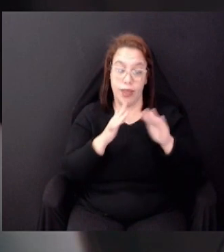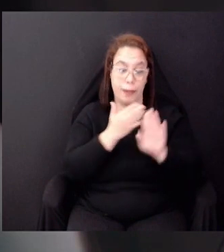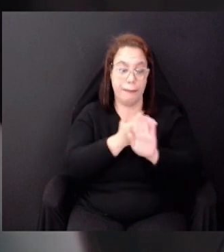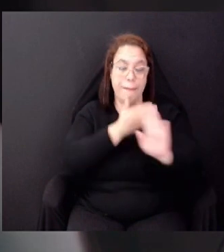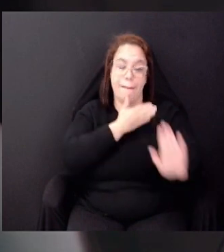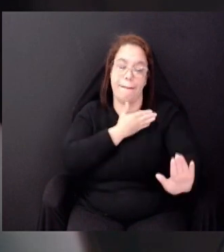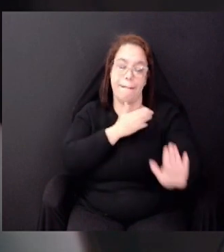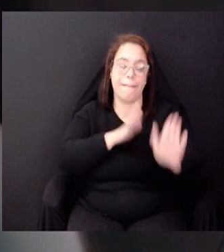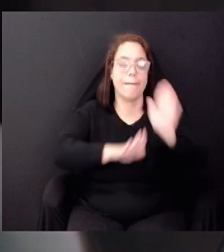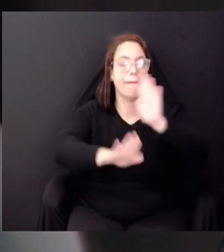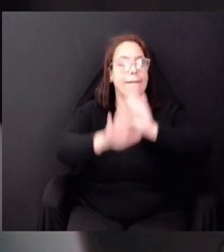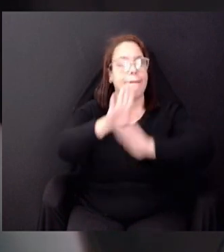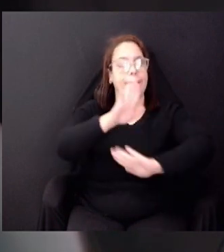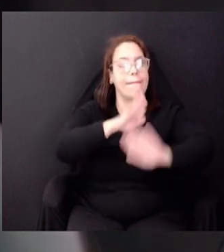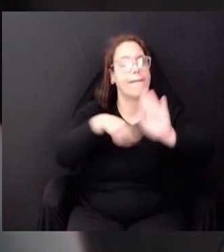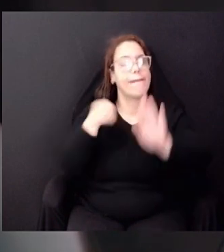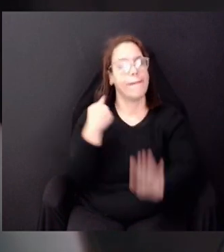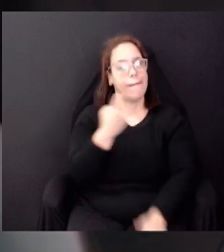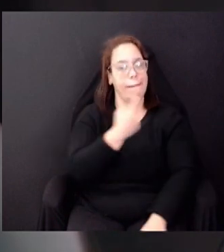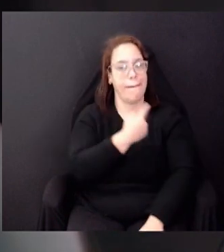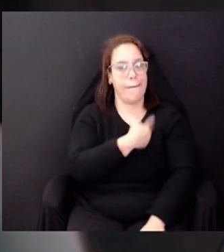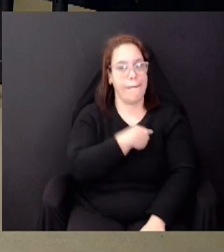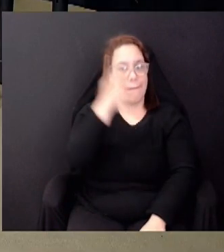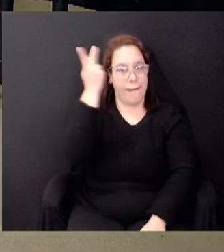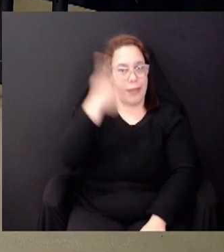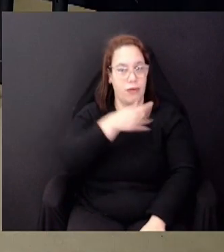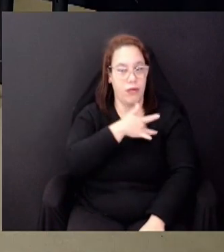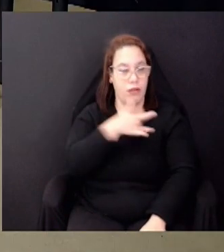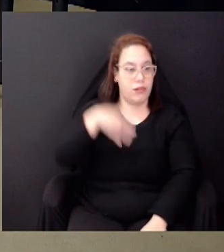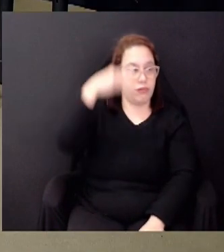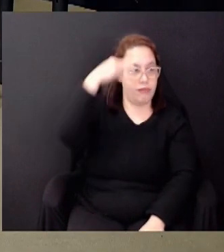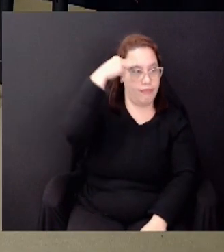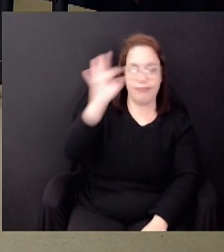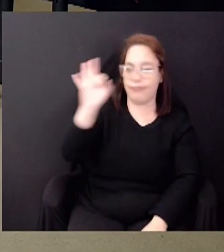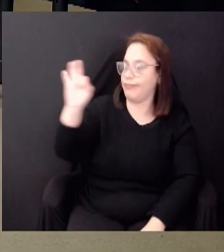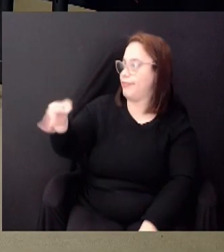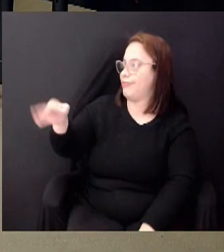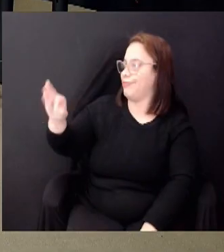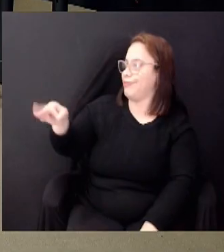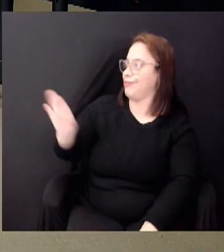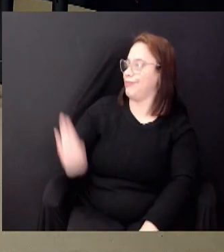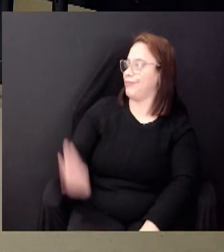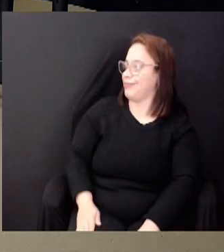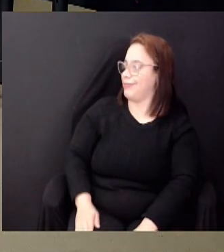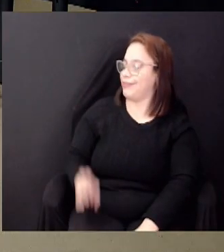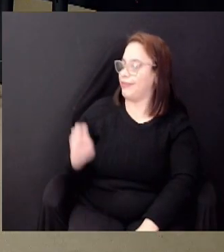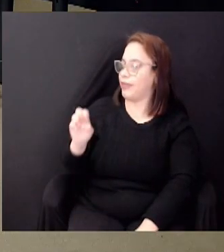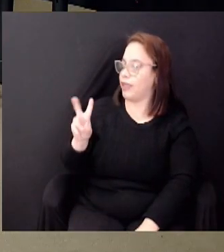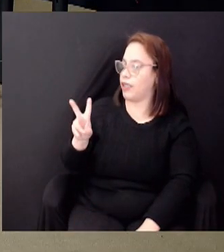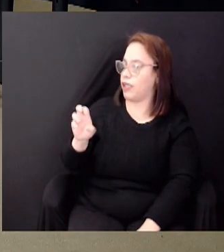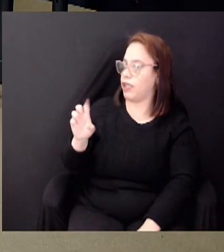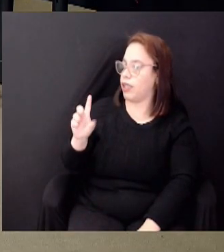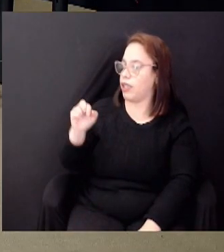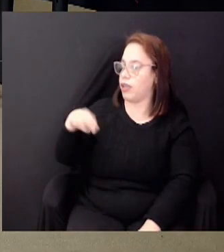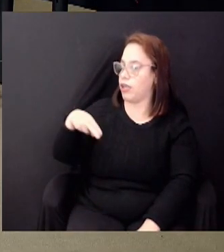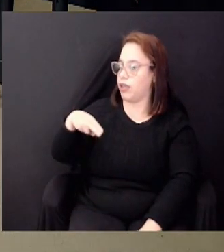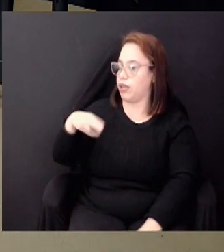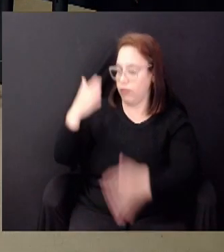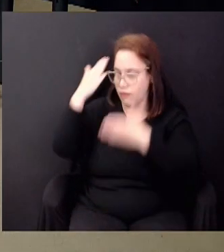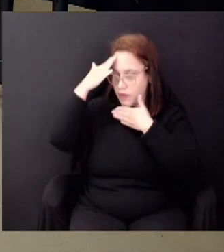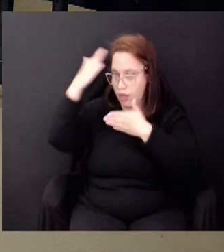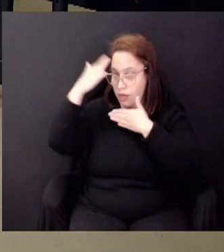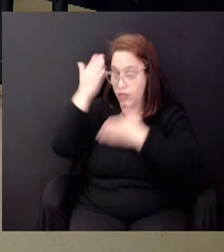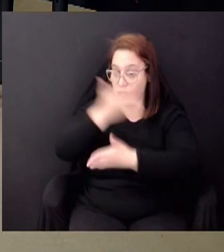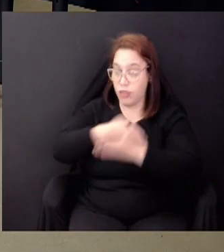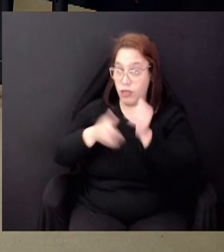cuidado nosso para a nossa própria saúde mental. Exatamente. Evelyn, obrigada pela sua participação, você com a gente